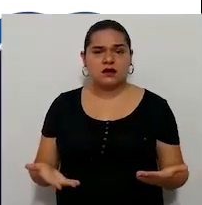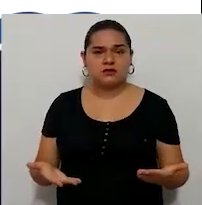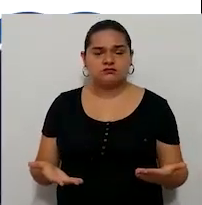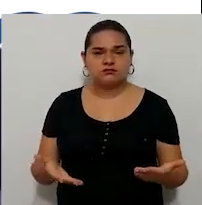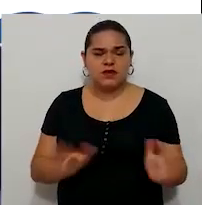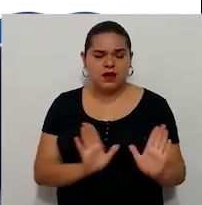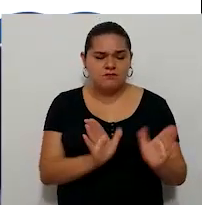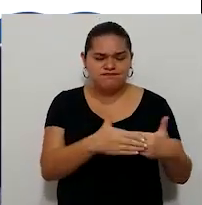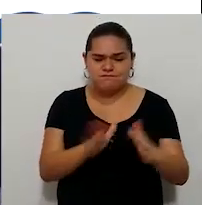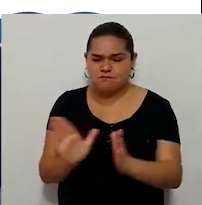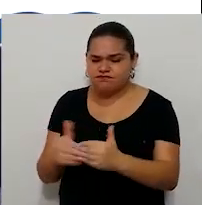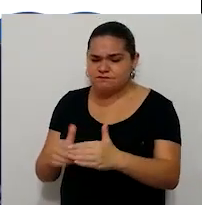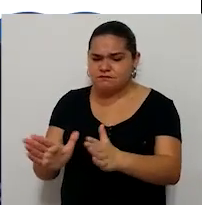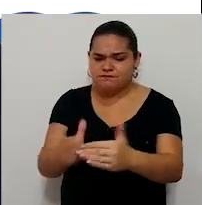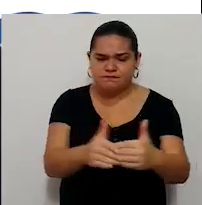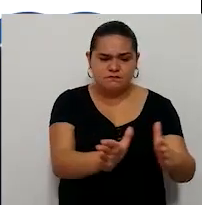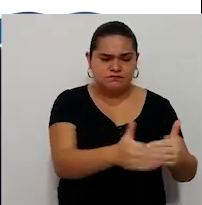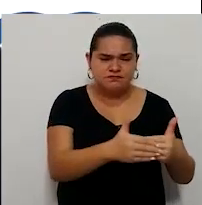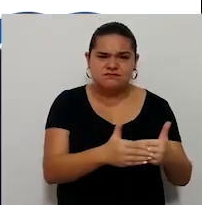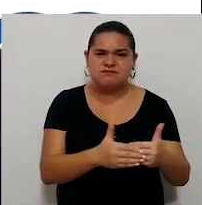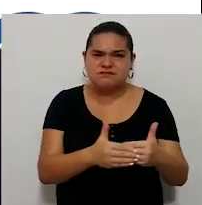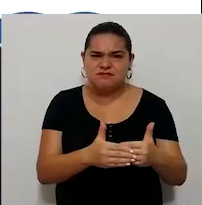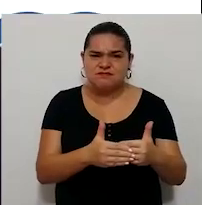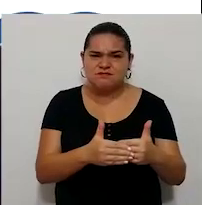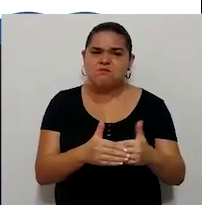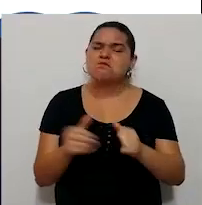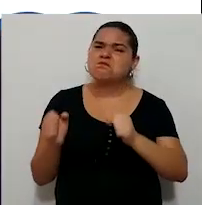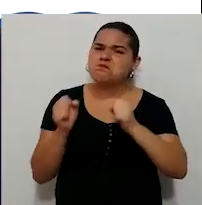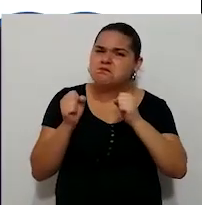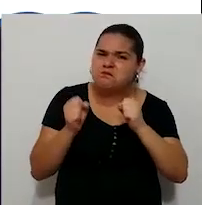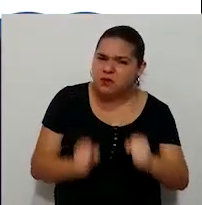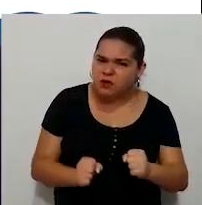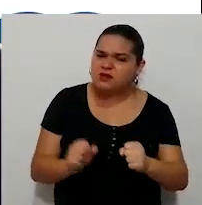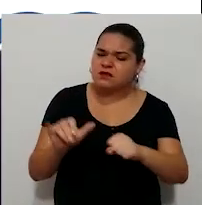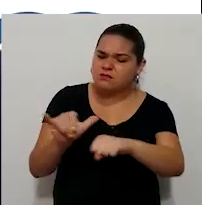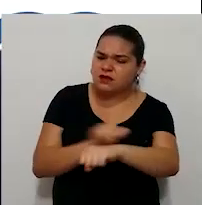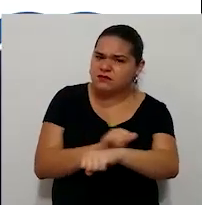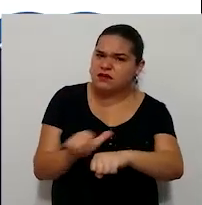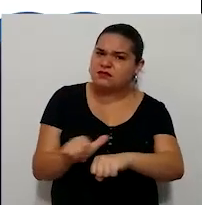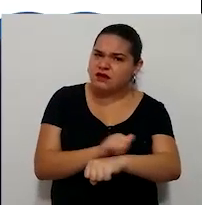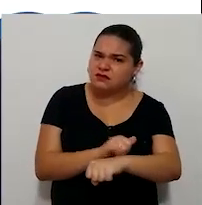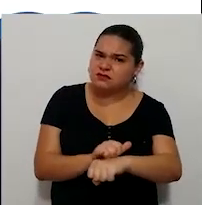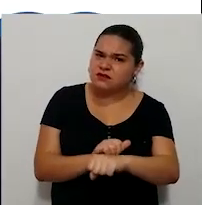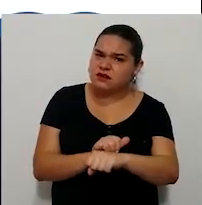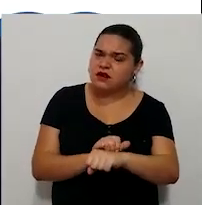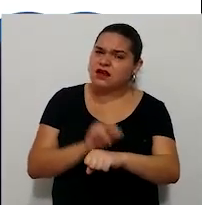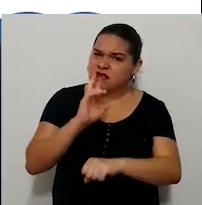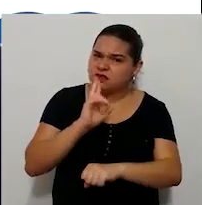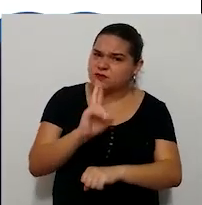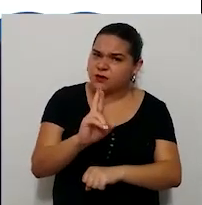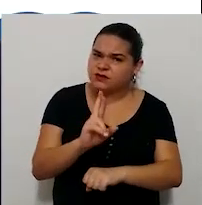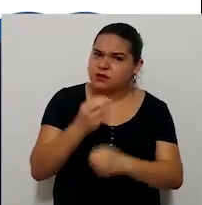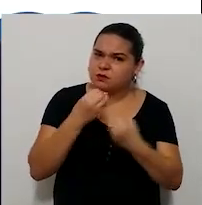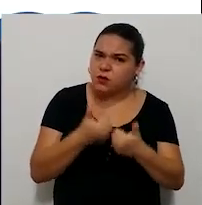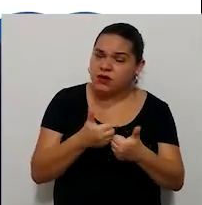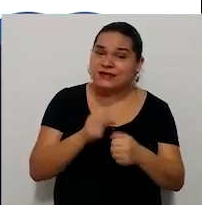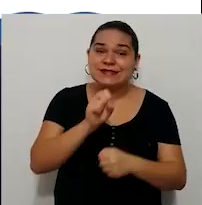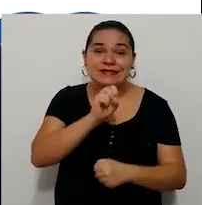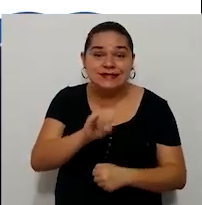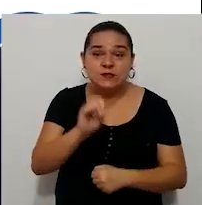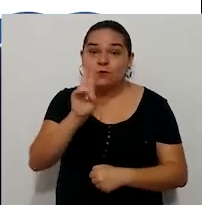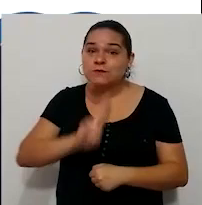O lockdown ainda pode ser uma resposta, desde que bem usado